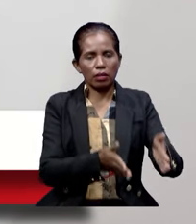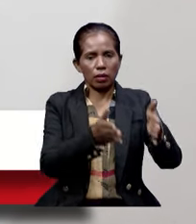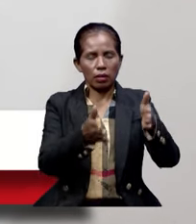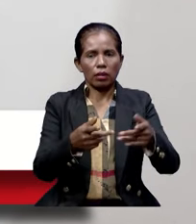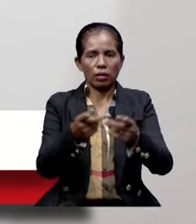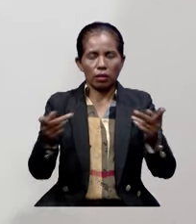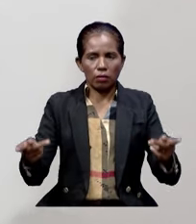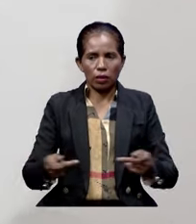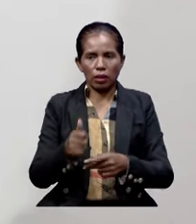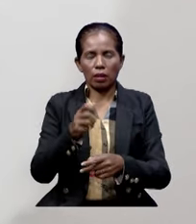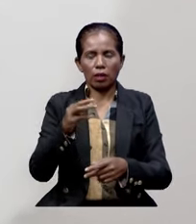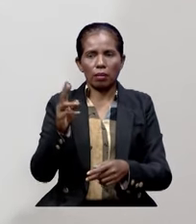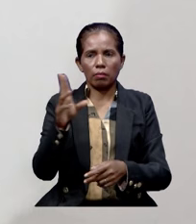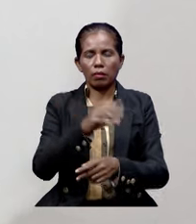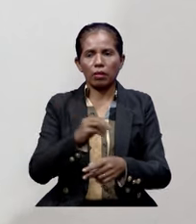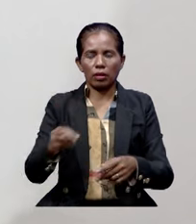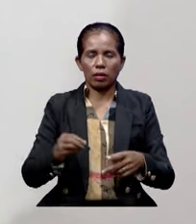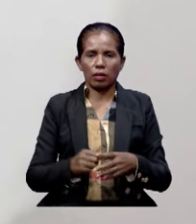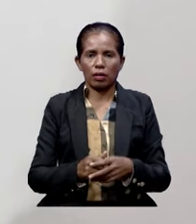a parte